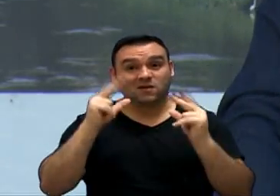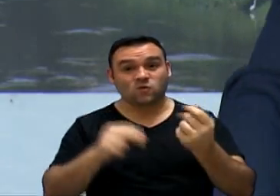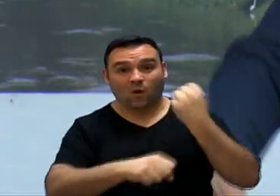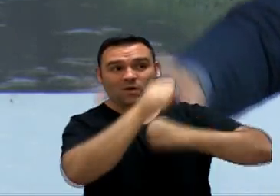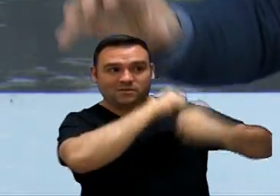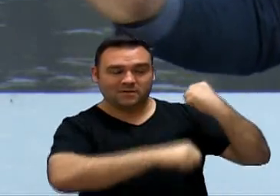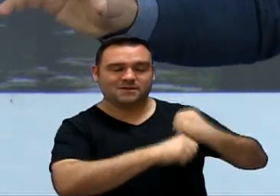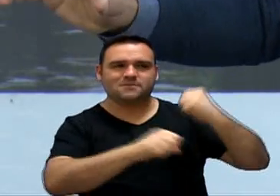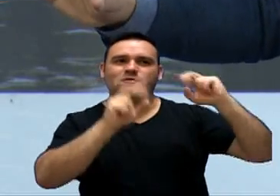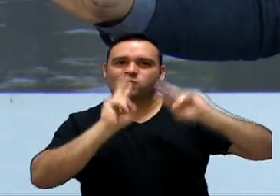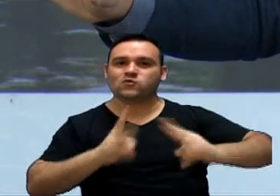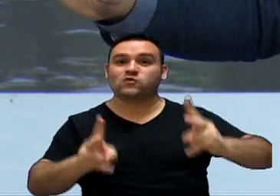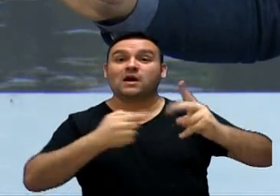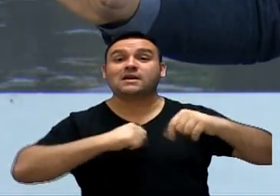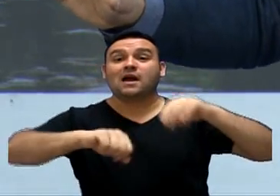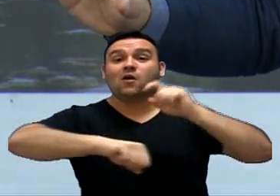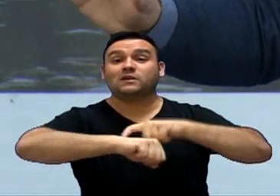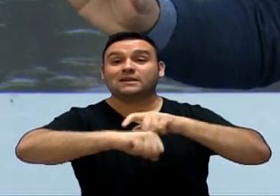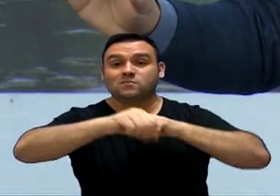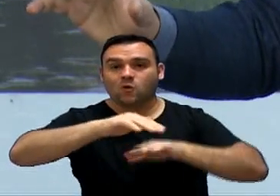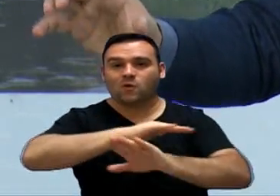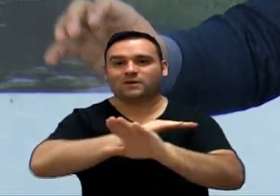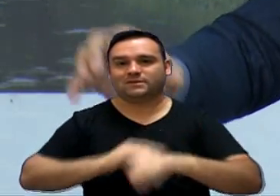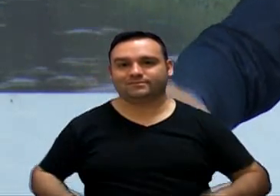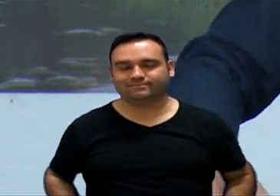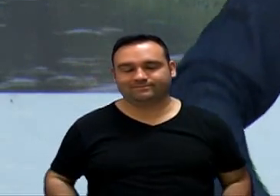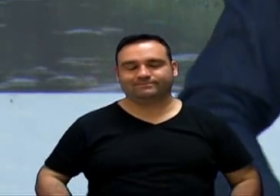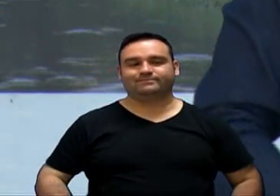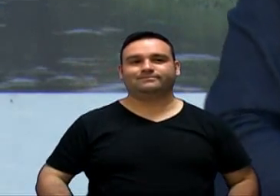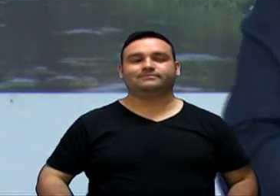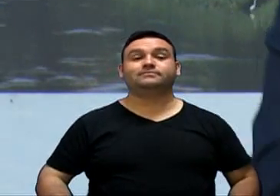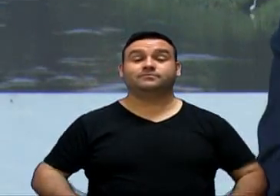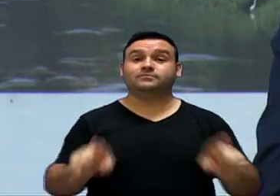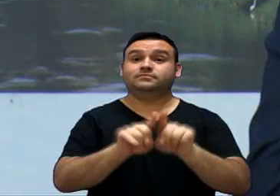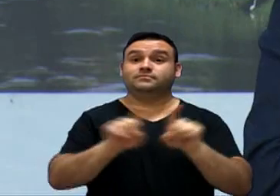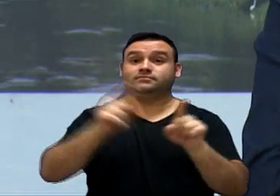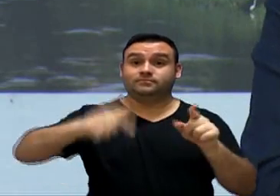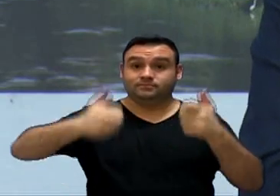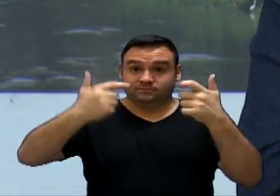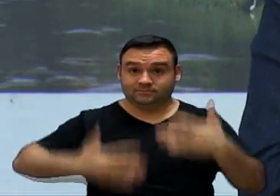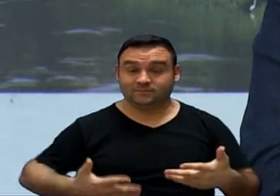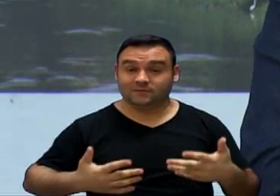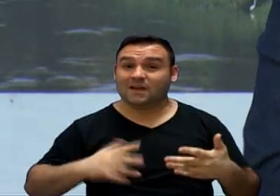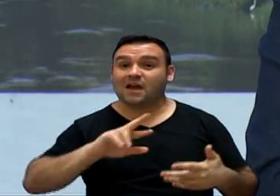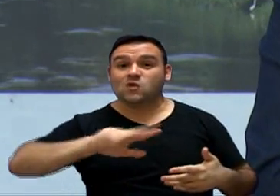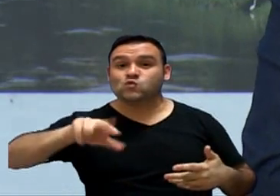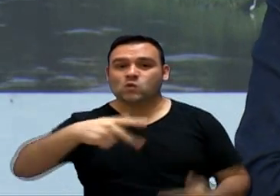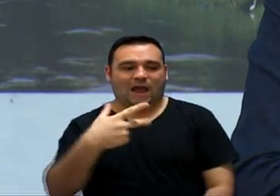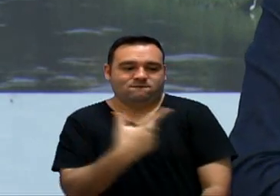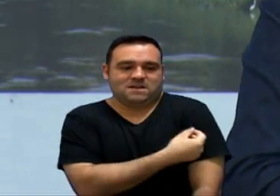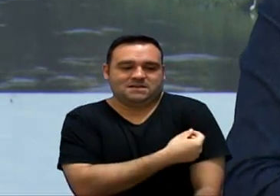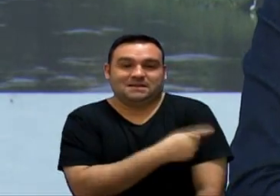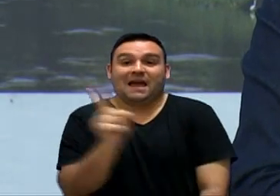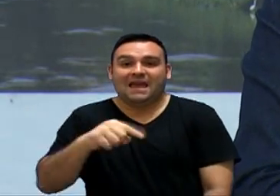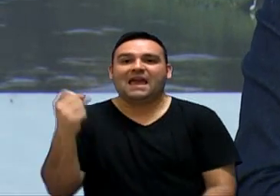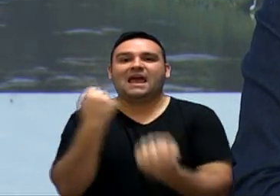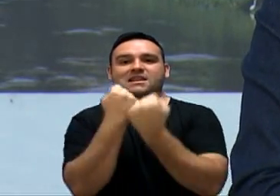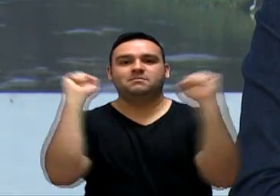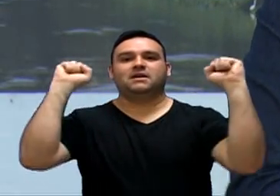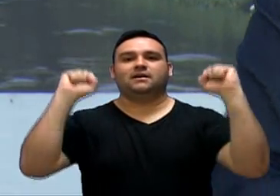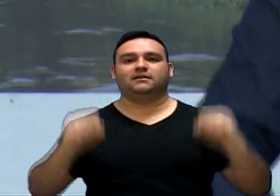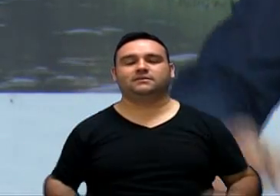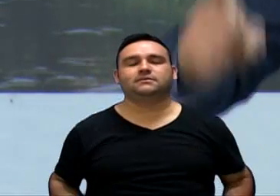passado. Eu vou reservar o restante do meu tempo, senhor presidente. E aqui eu digo, não é sobre vacina, é sobre liberdade.